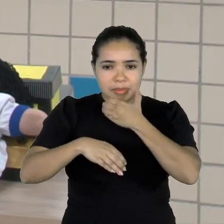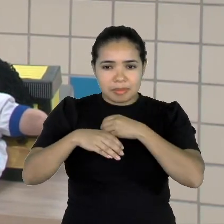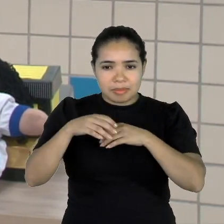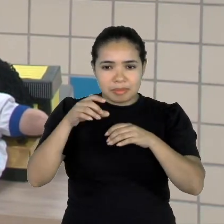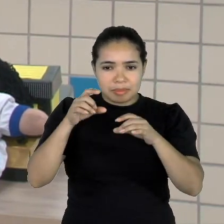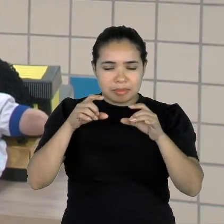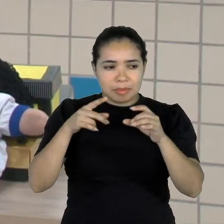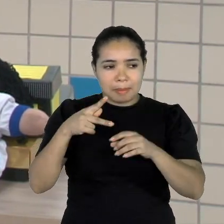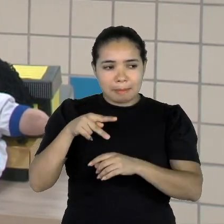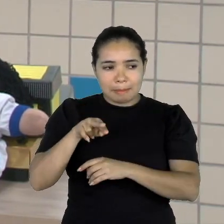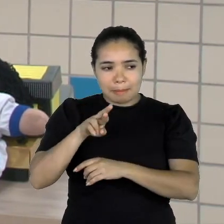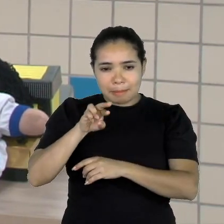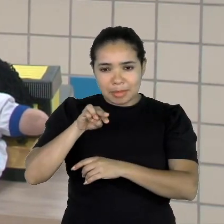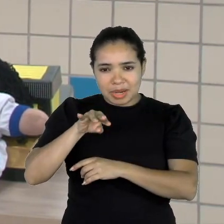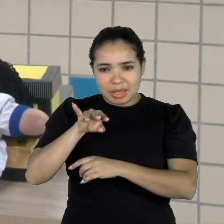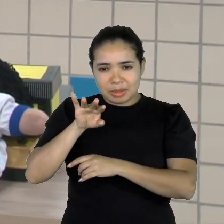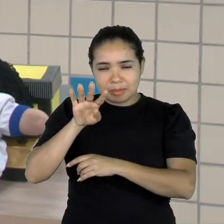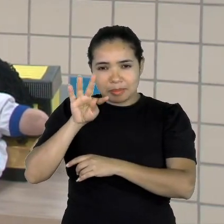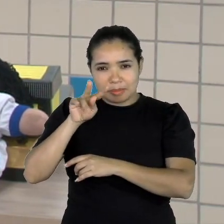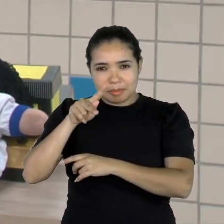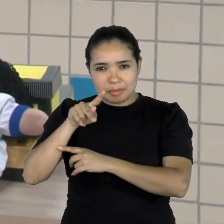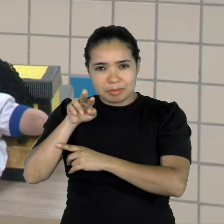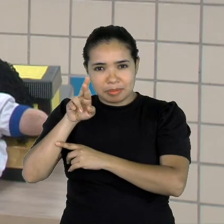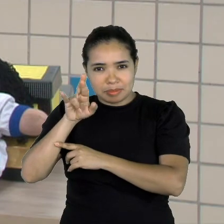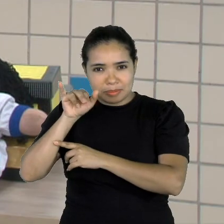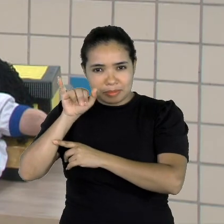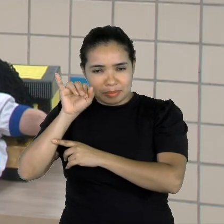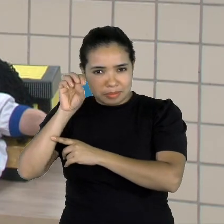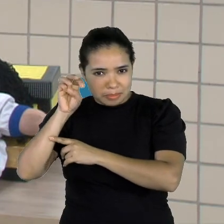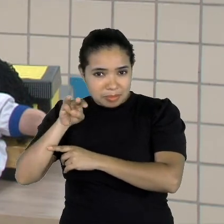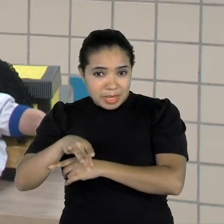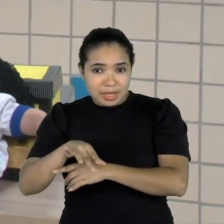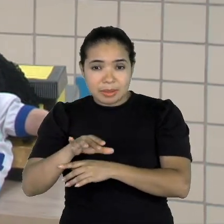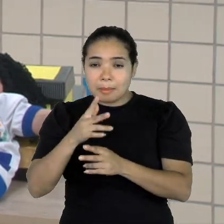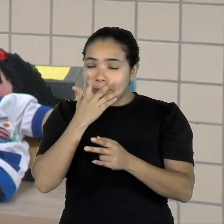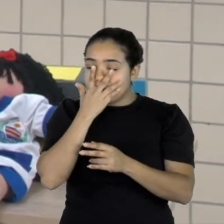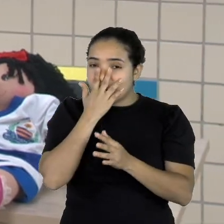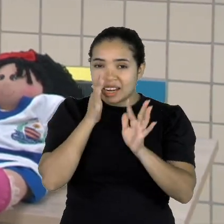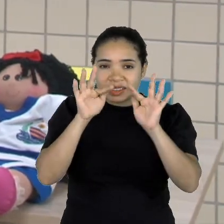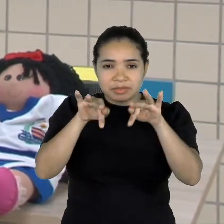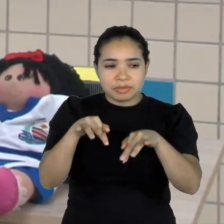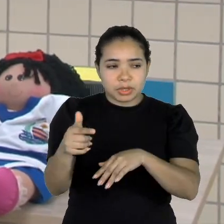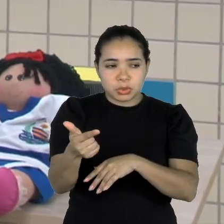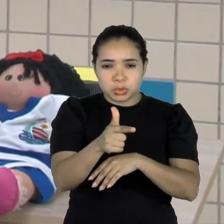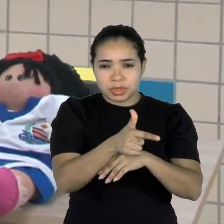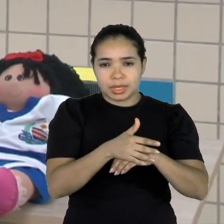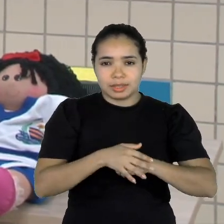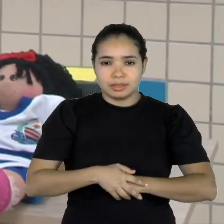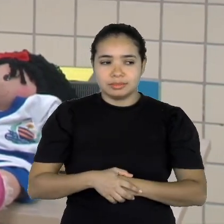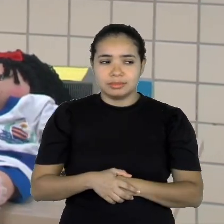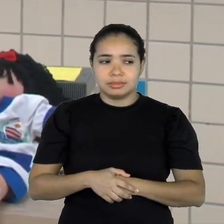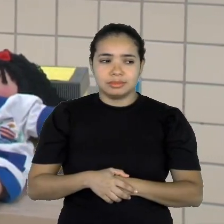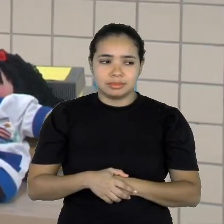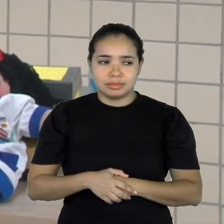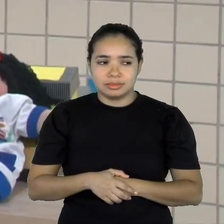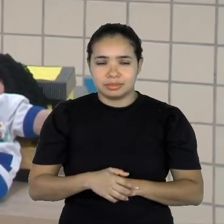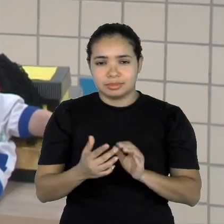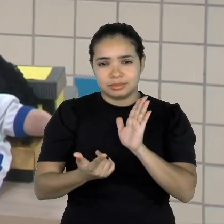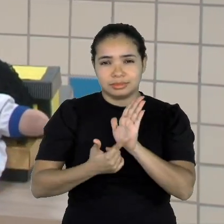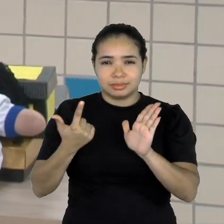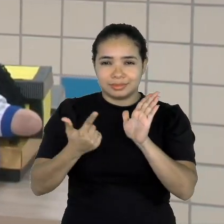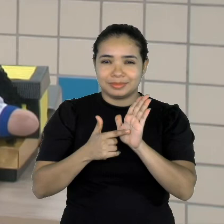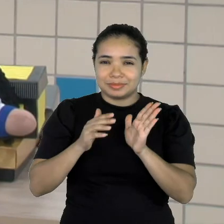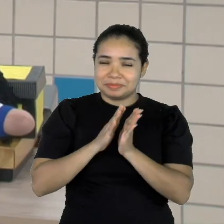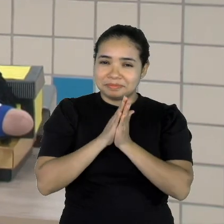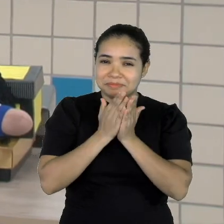plim, plim, parece não ter mais fim. É um texto gostoso de ler. Então, crianças,